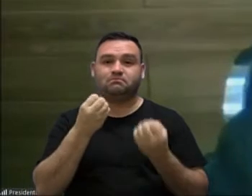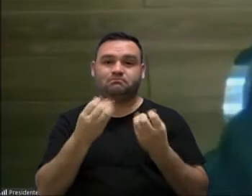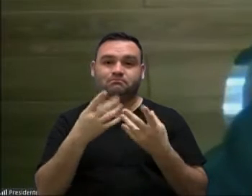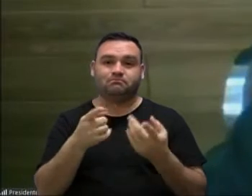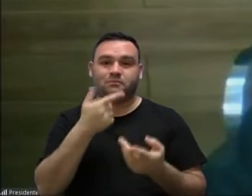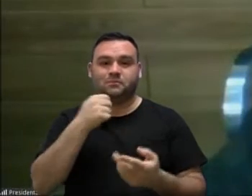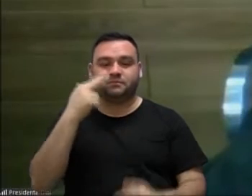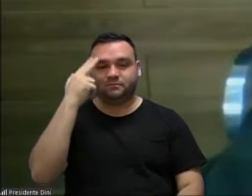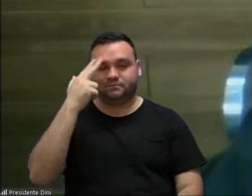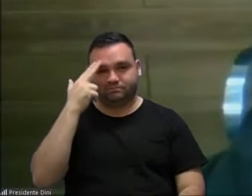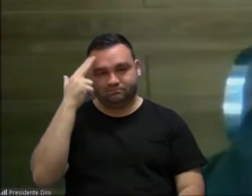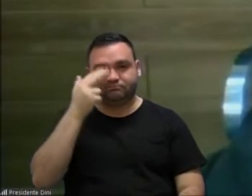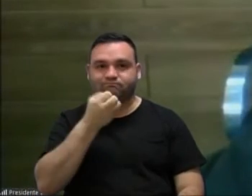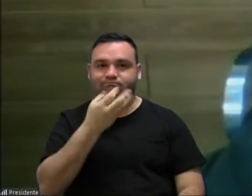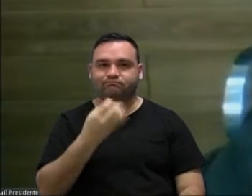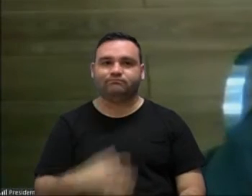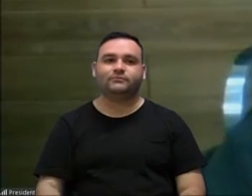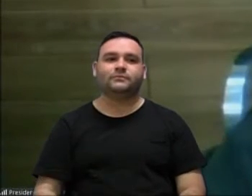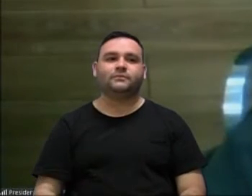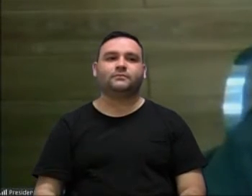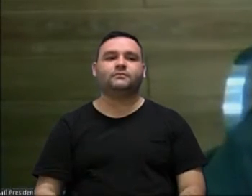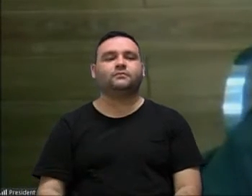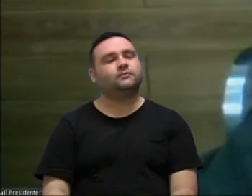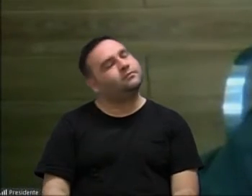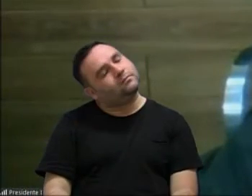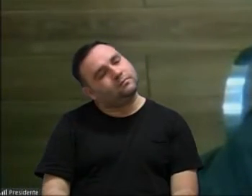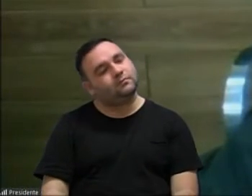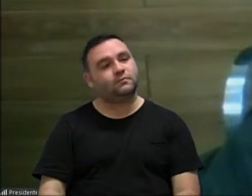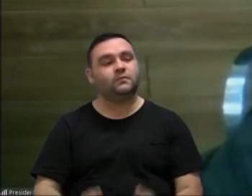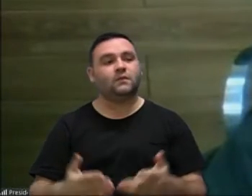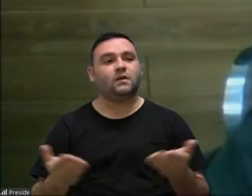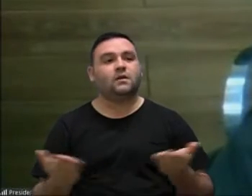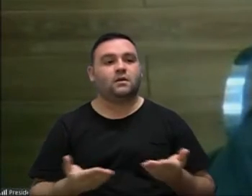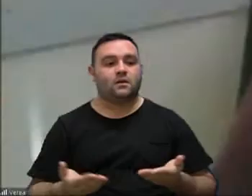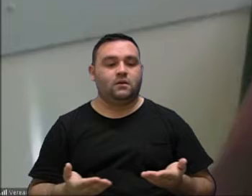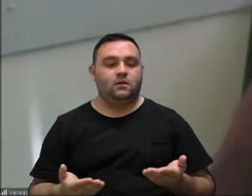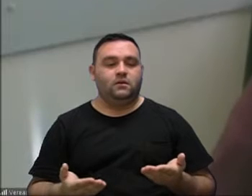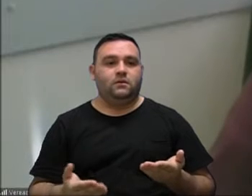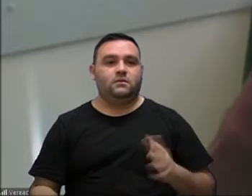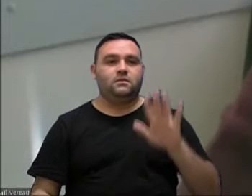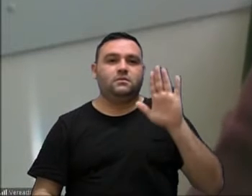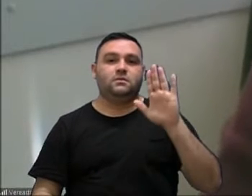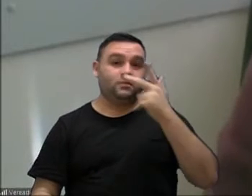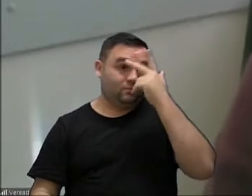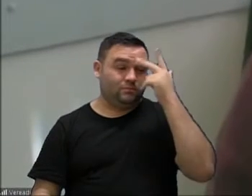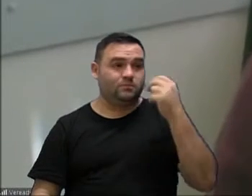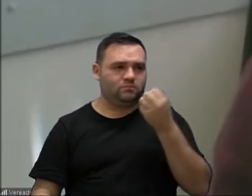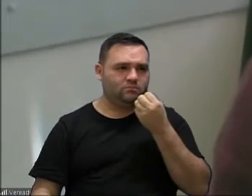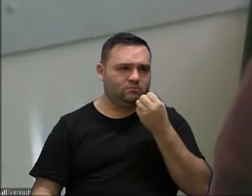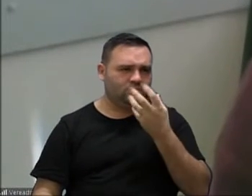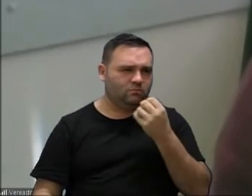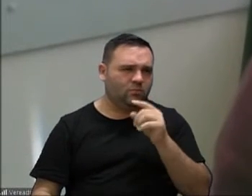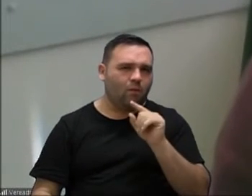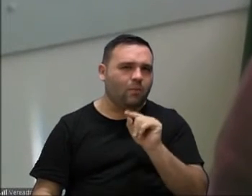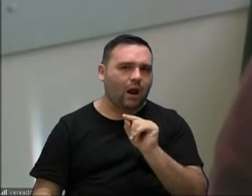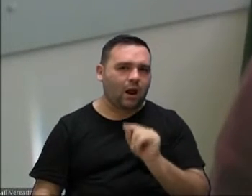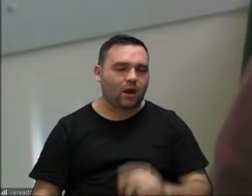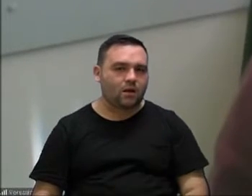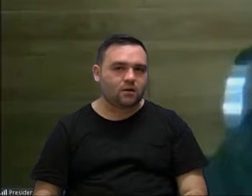vereador Irineu Toledo? Trecho da... Para quem foi bom enquanto durou?